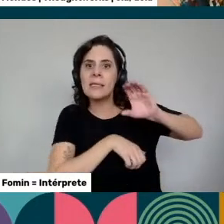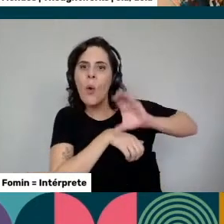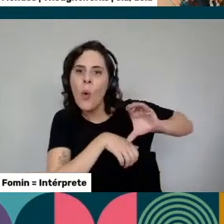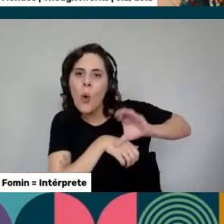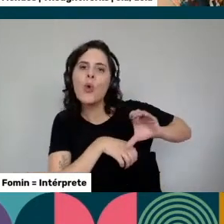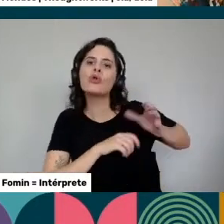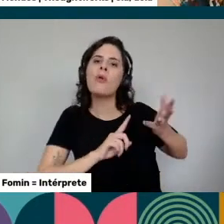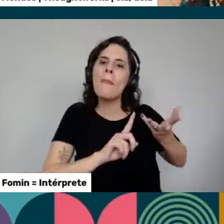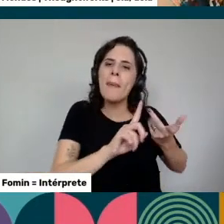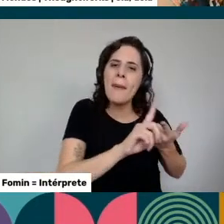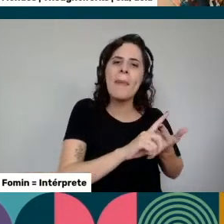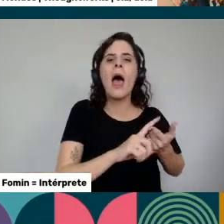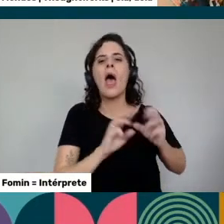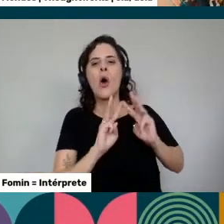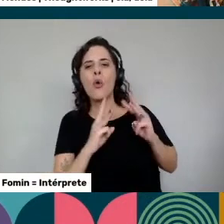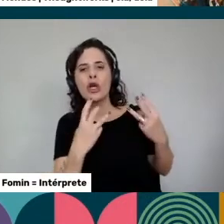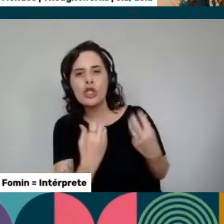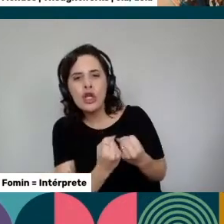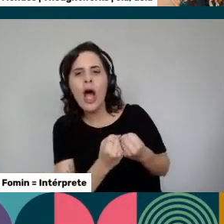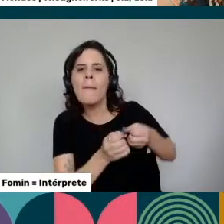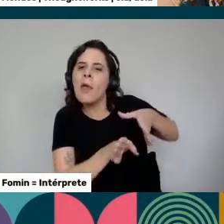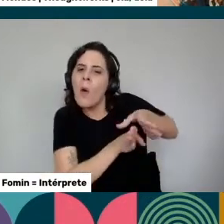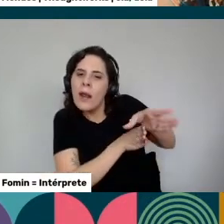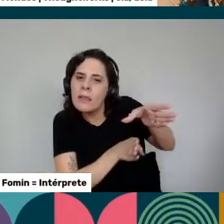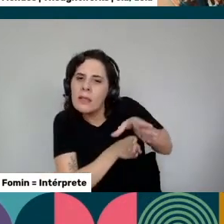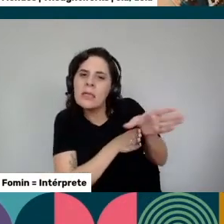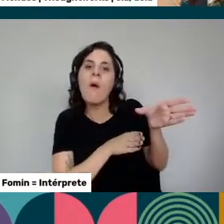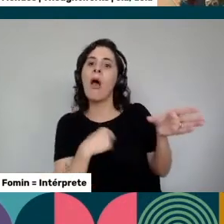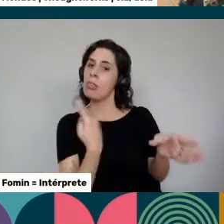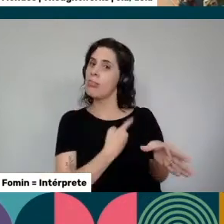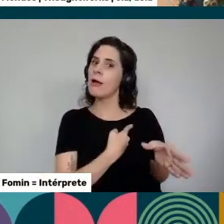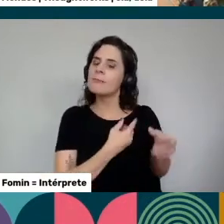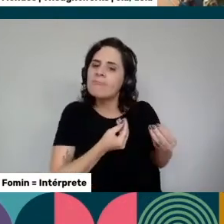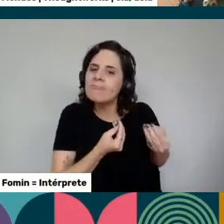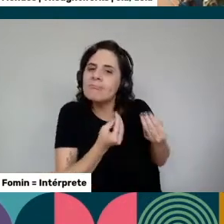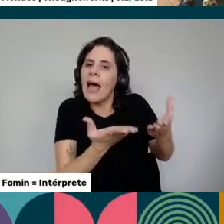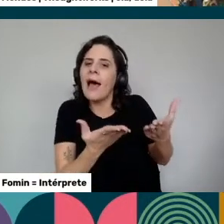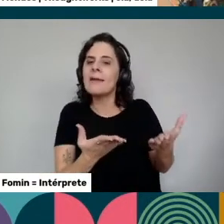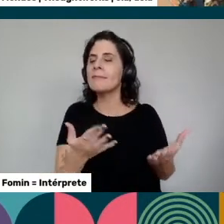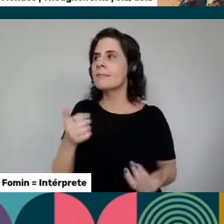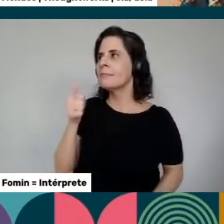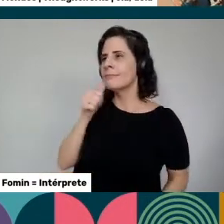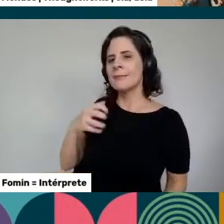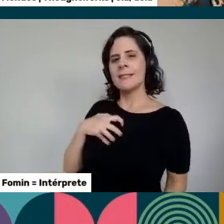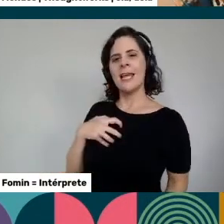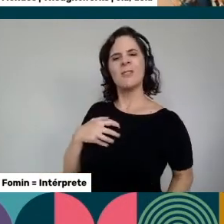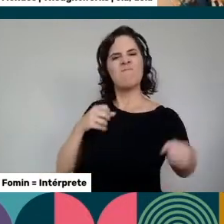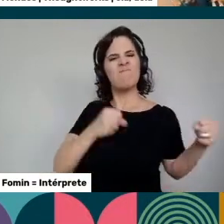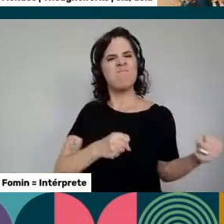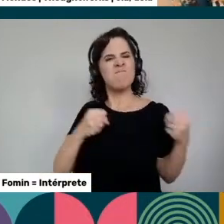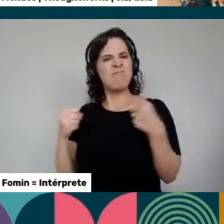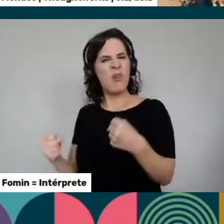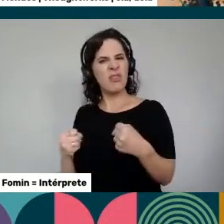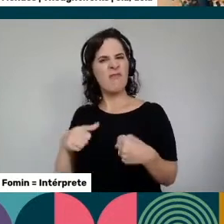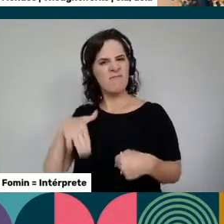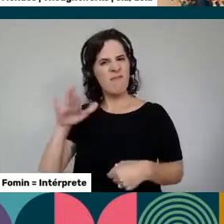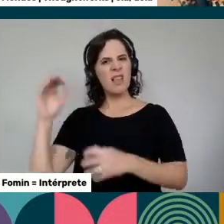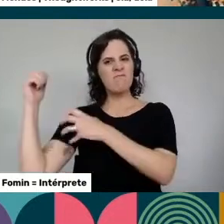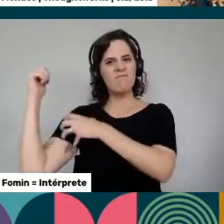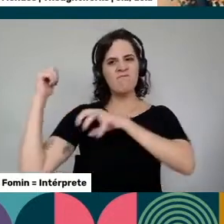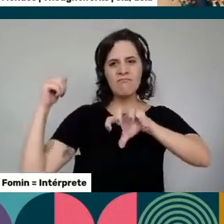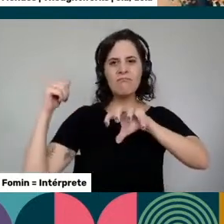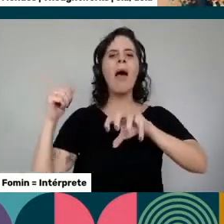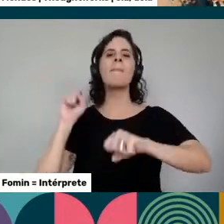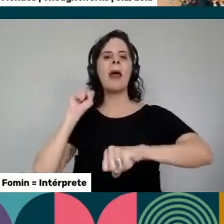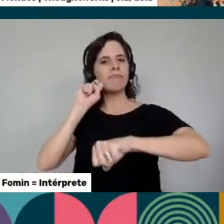workshop, orientação, é o que a gente faz para que elas se sintam mais potentes, né, mais fortalecidas para entrar no mercado de